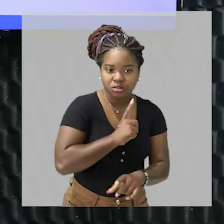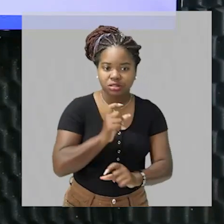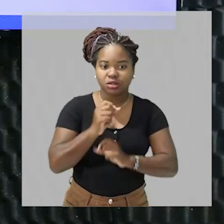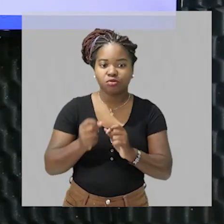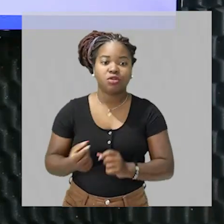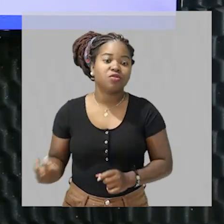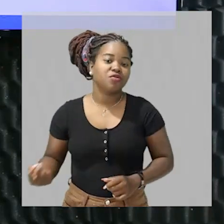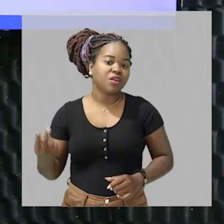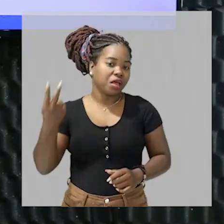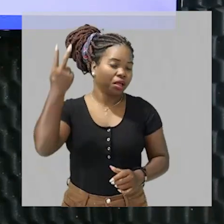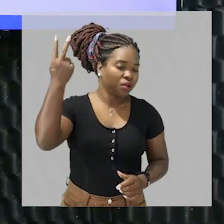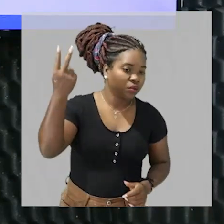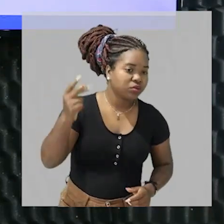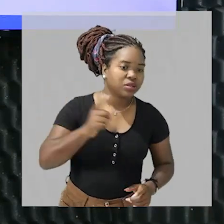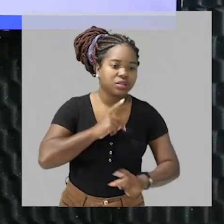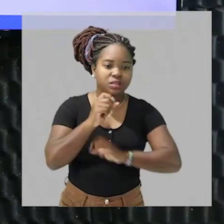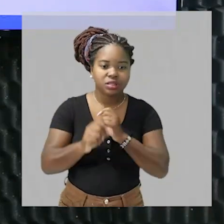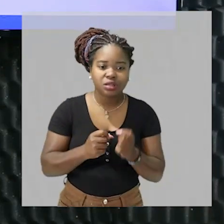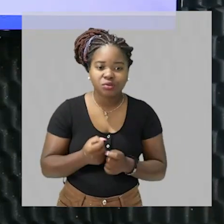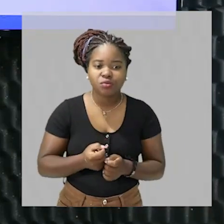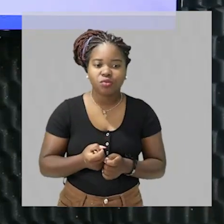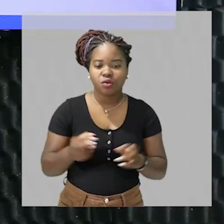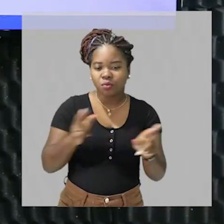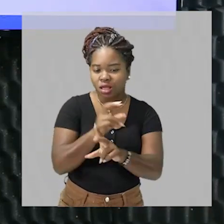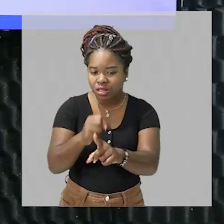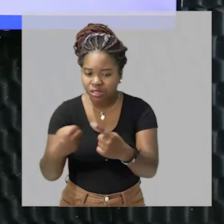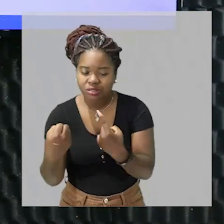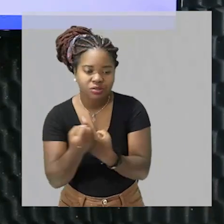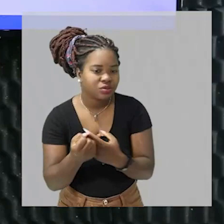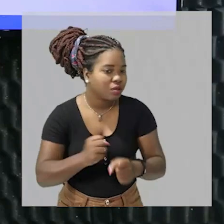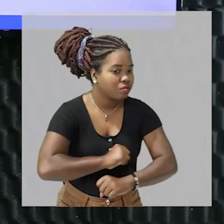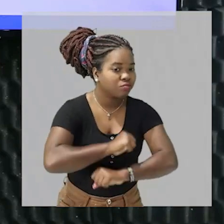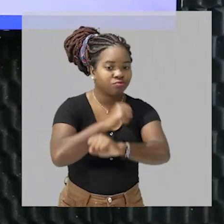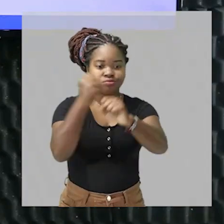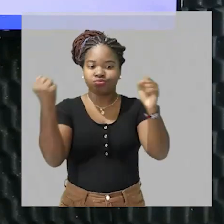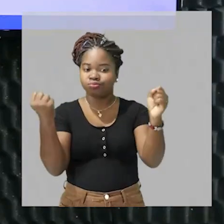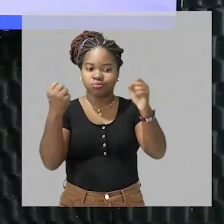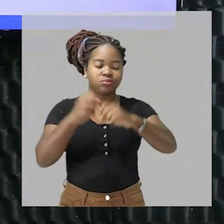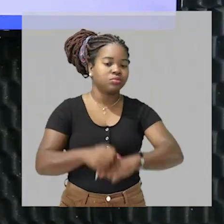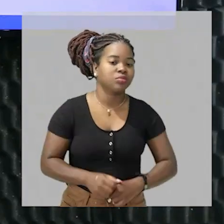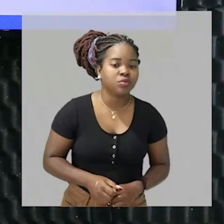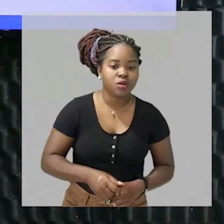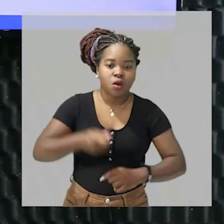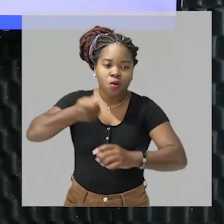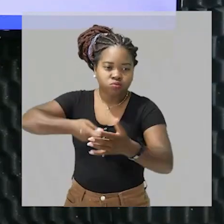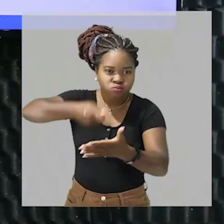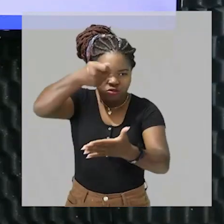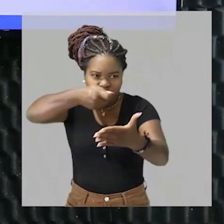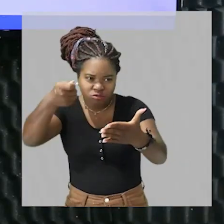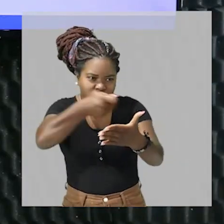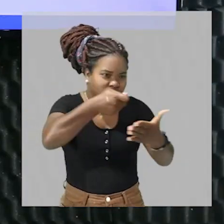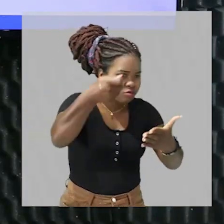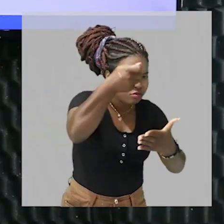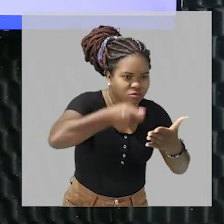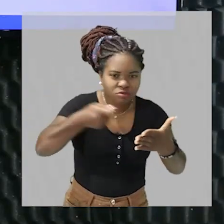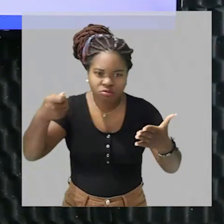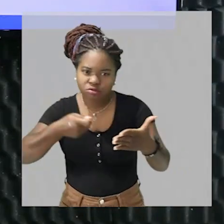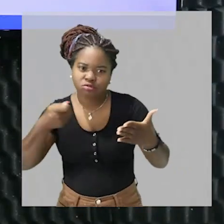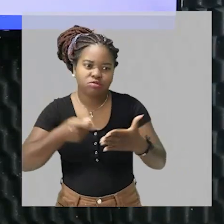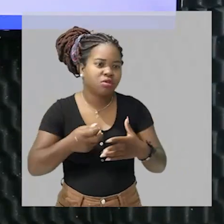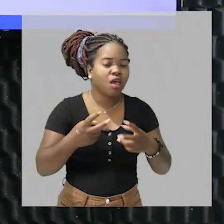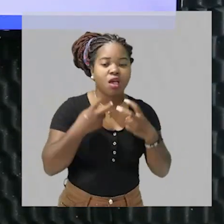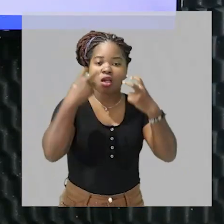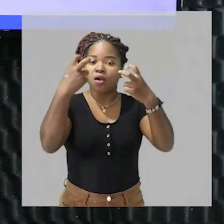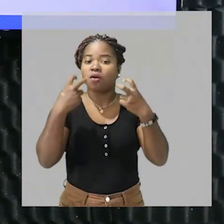O grafite tem um apelo social muito grande. O grafite é o grito do povão, literalmente da massa, dizendo